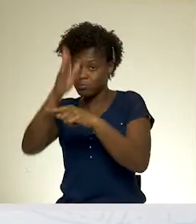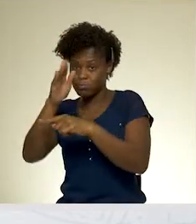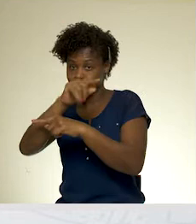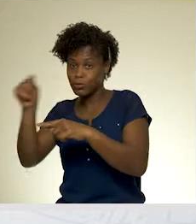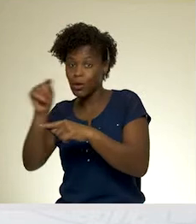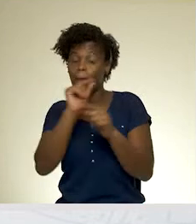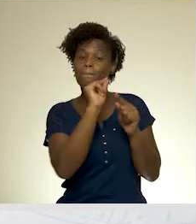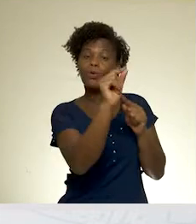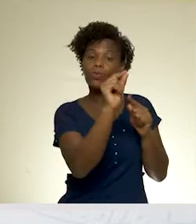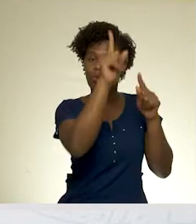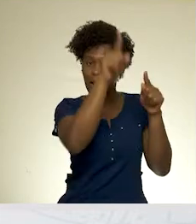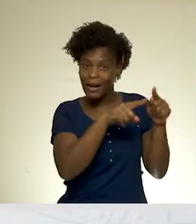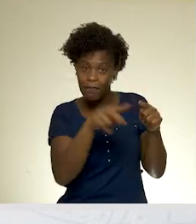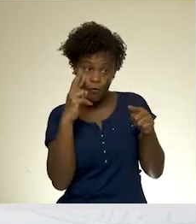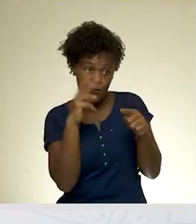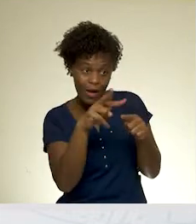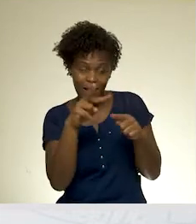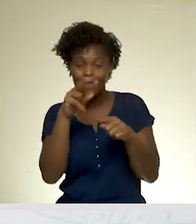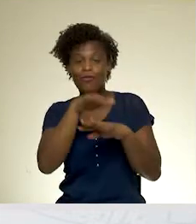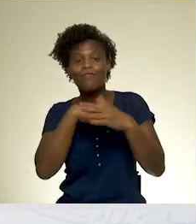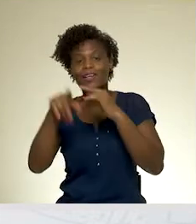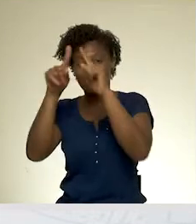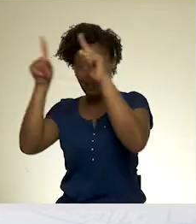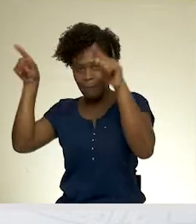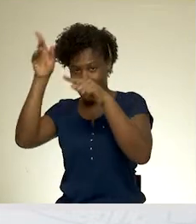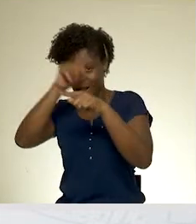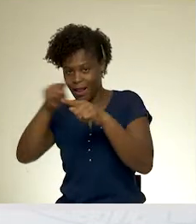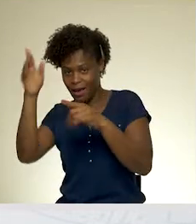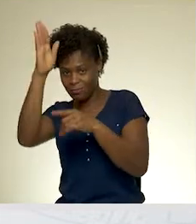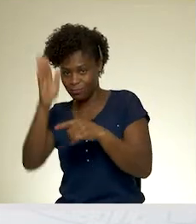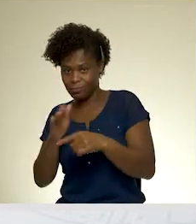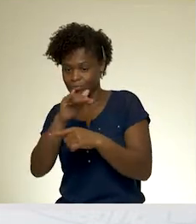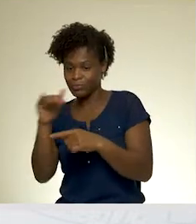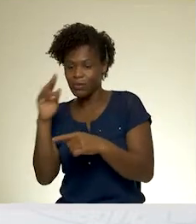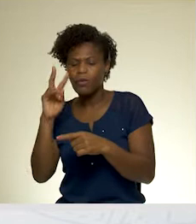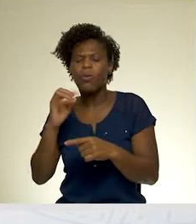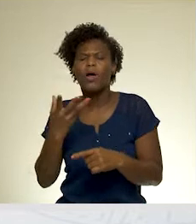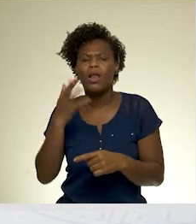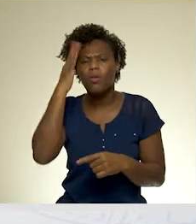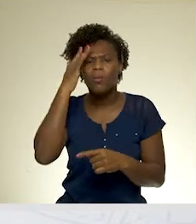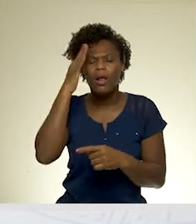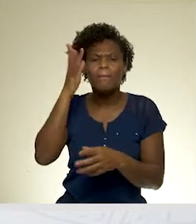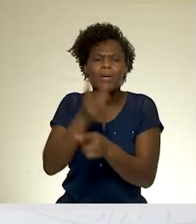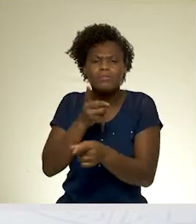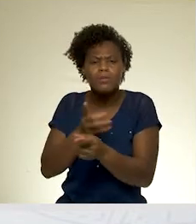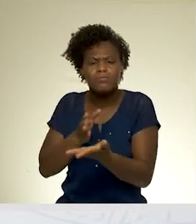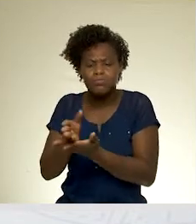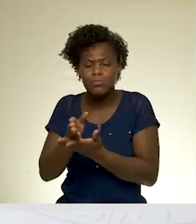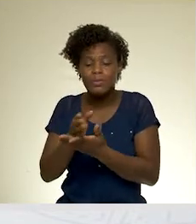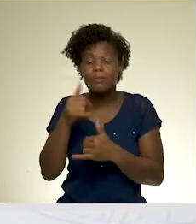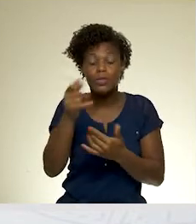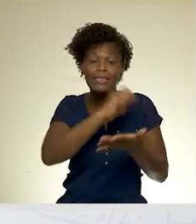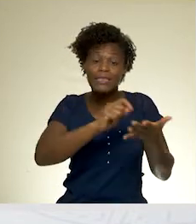no gráfico. Indica a constante da proporcionalidade. Escreve a expressão